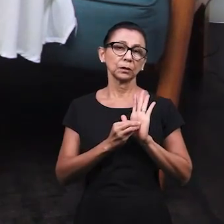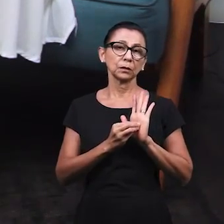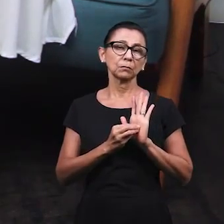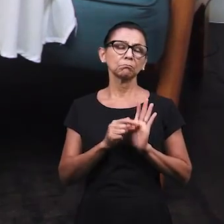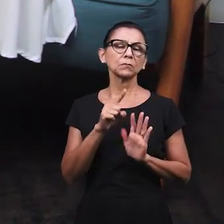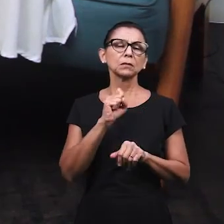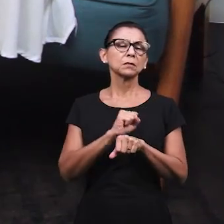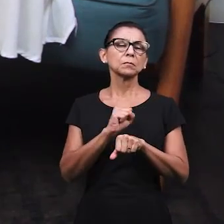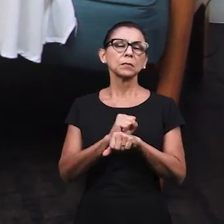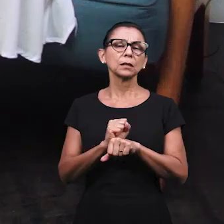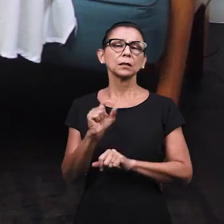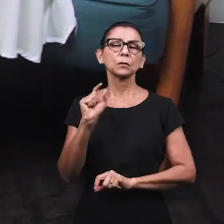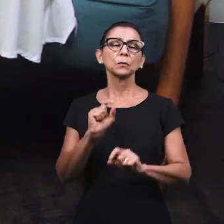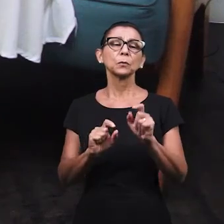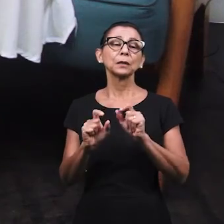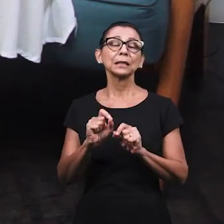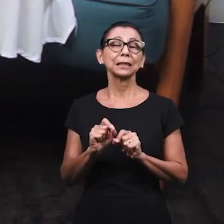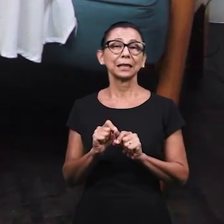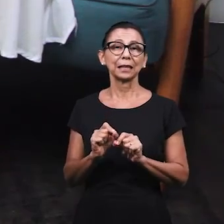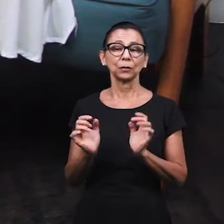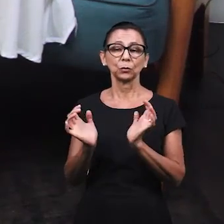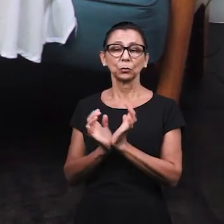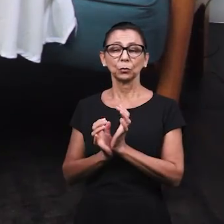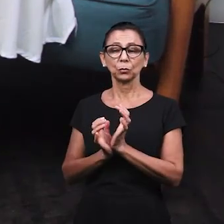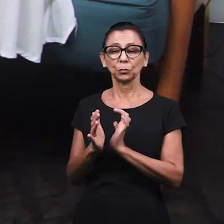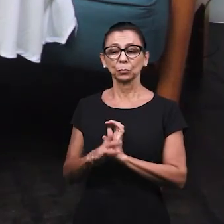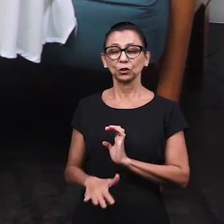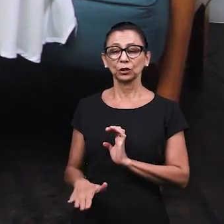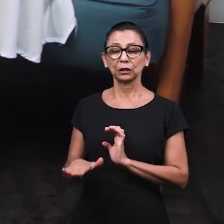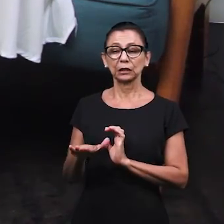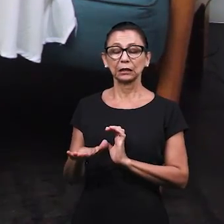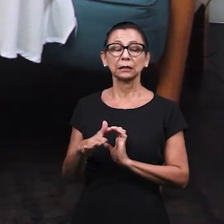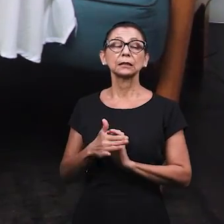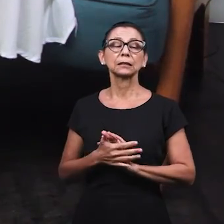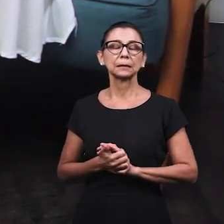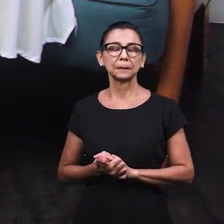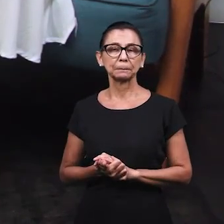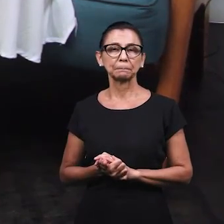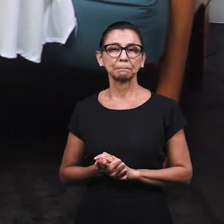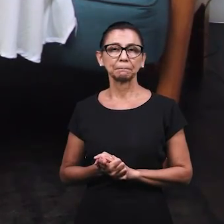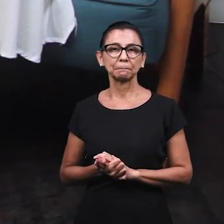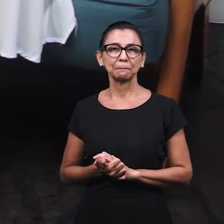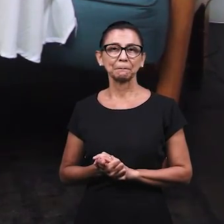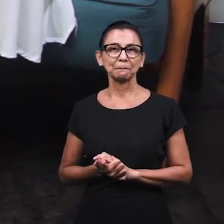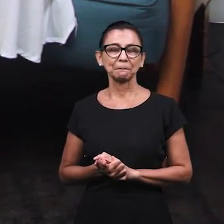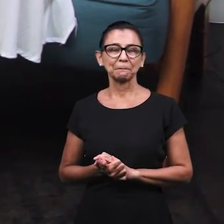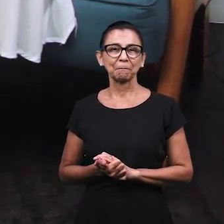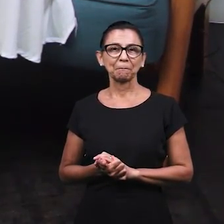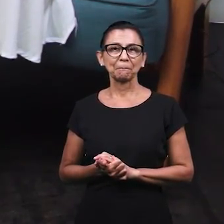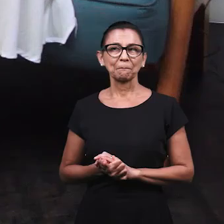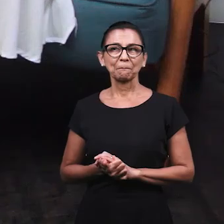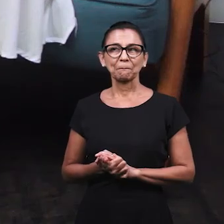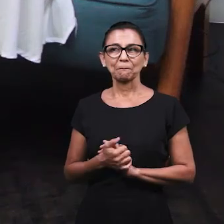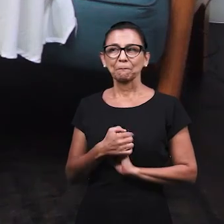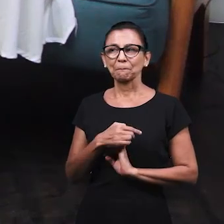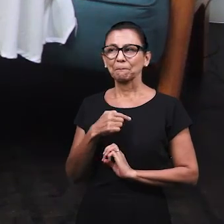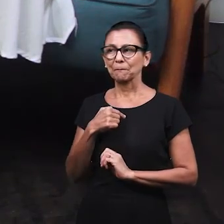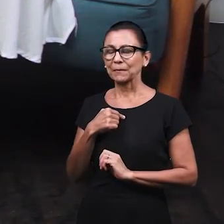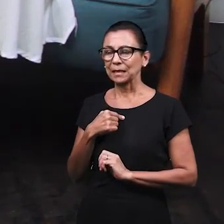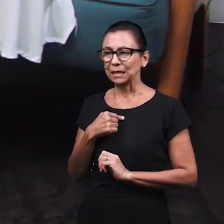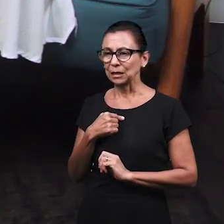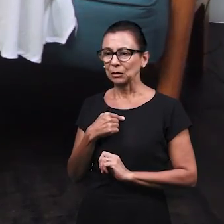conteúdo, qual a expectativa sua que as crianças, da percepção das crianças desse produto?